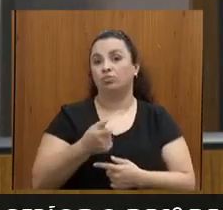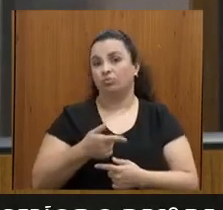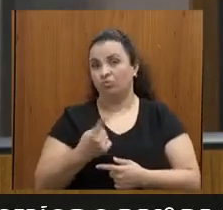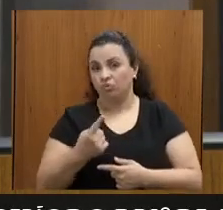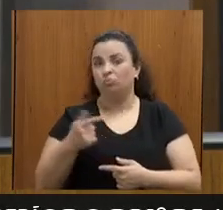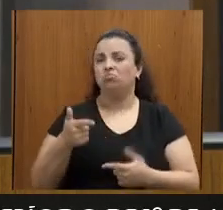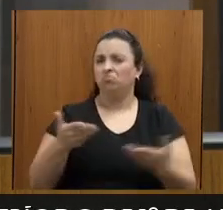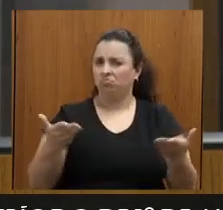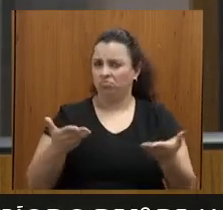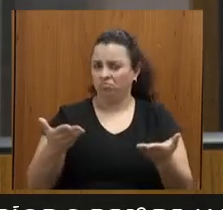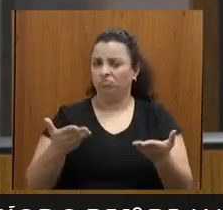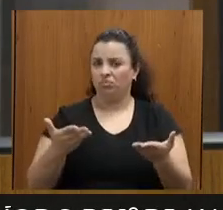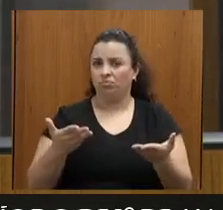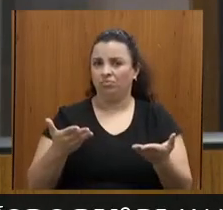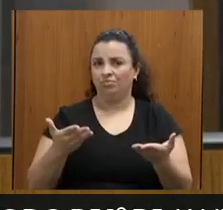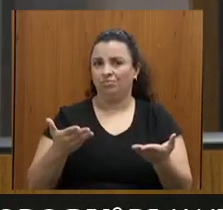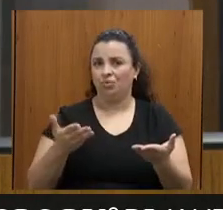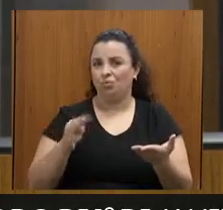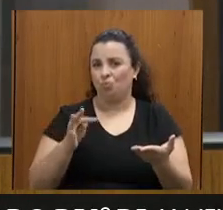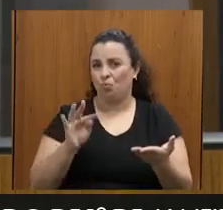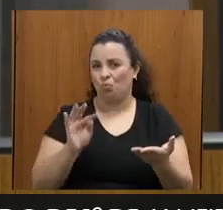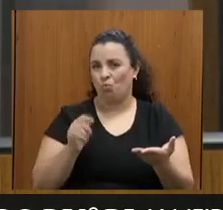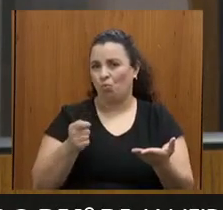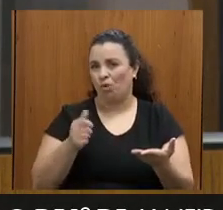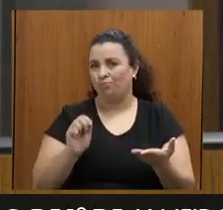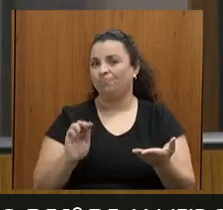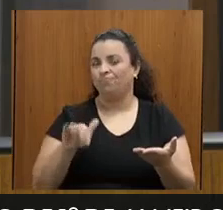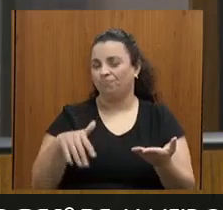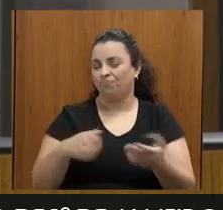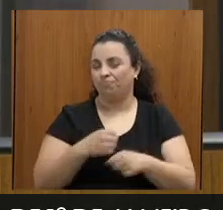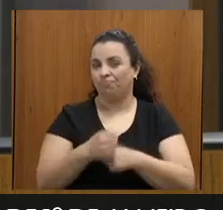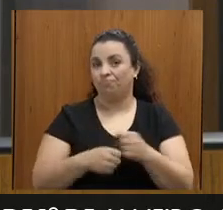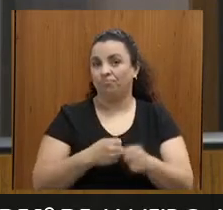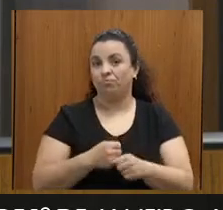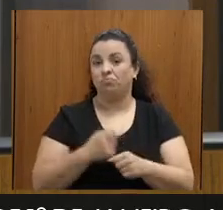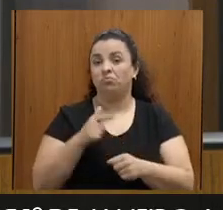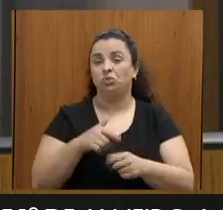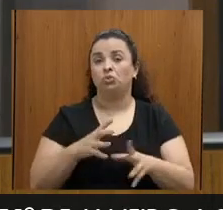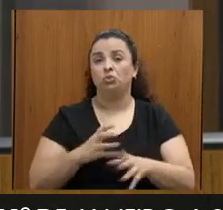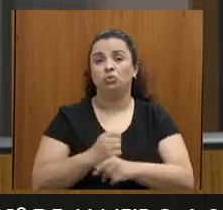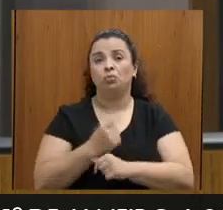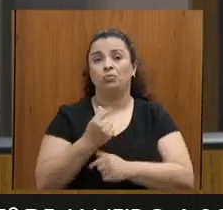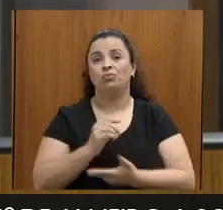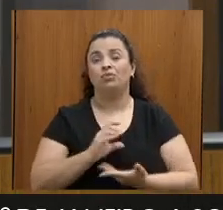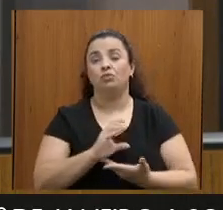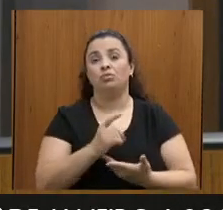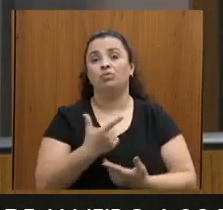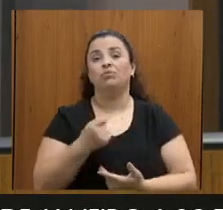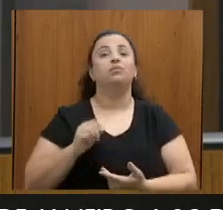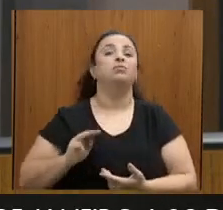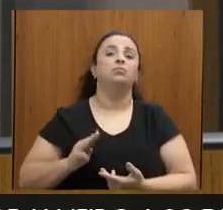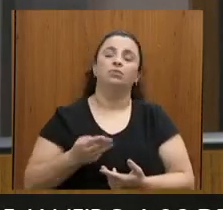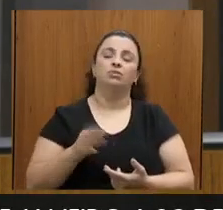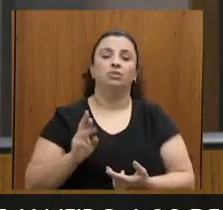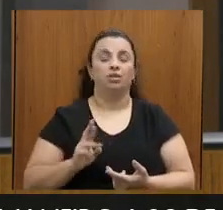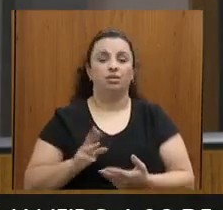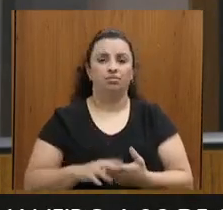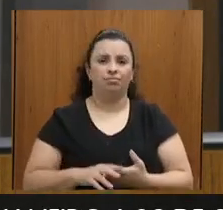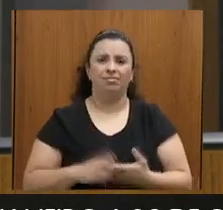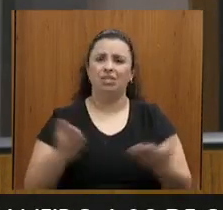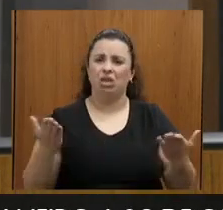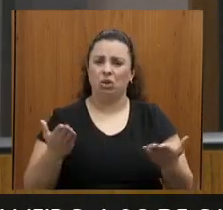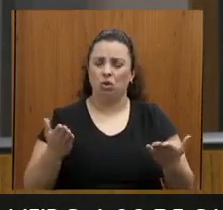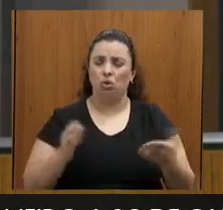terminando. Foram 20 milhões de reais e estamos chegando ao final do ano,